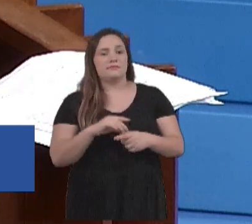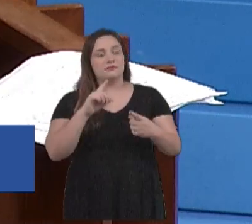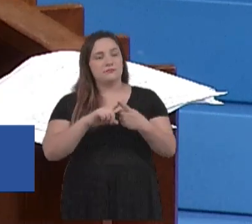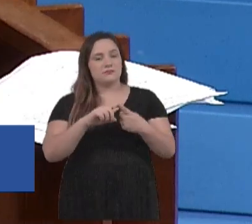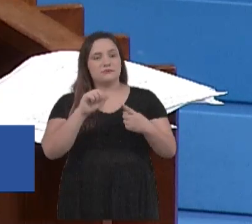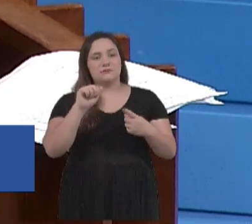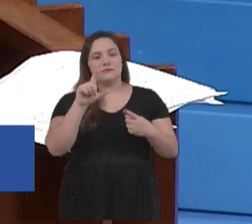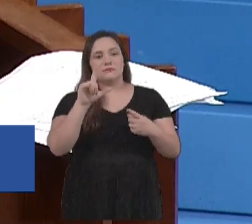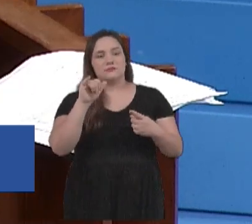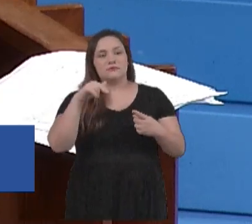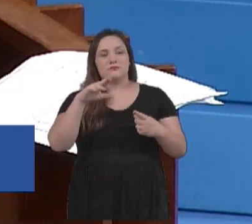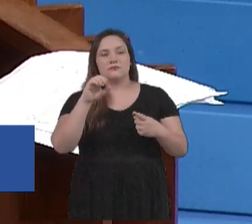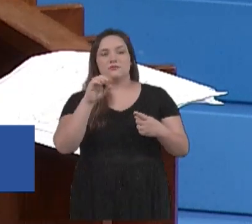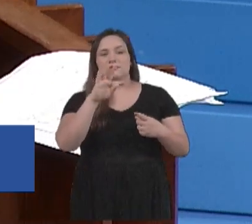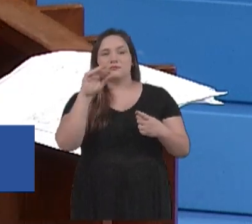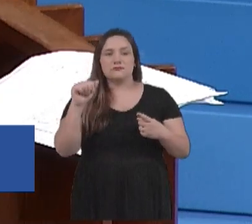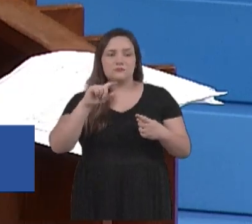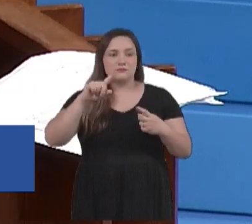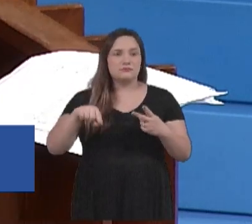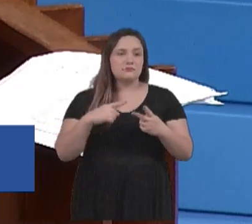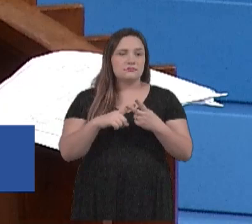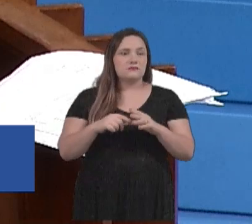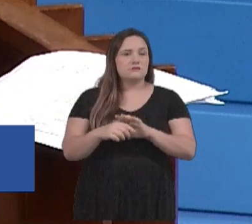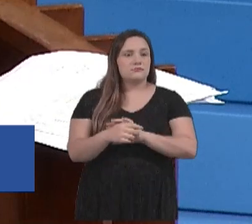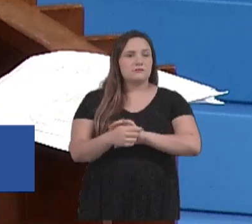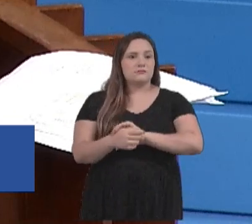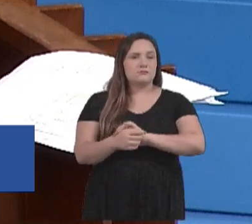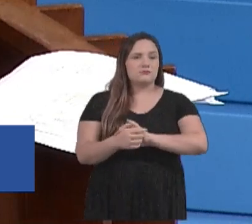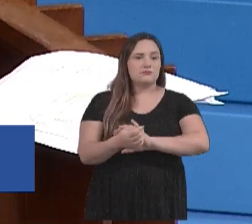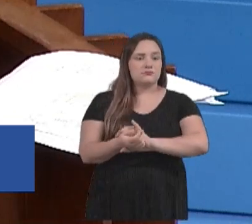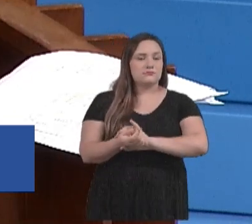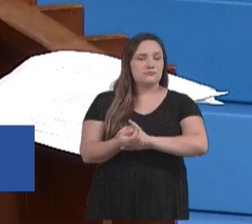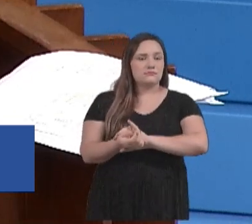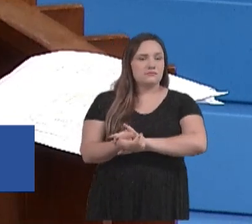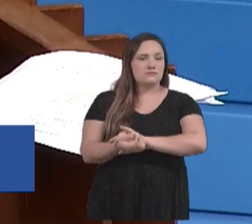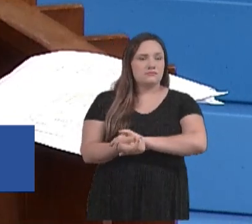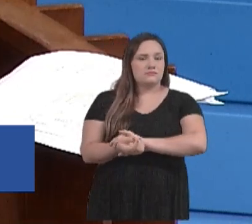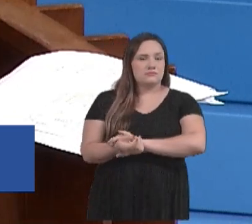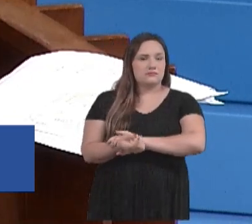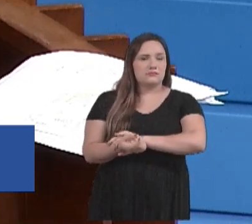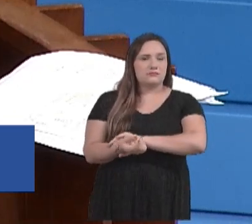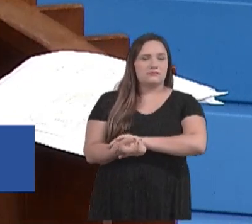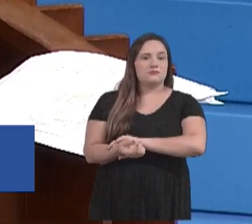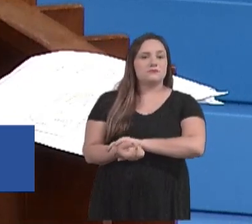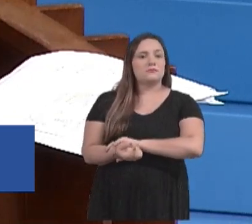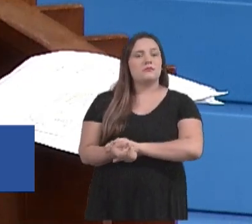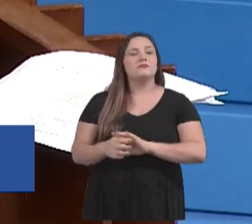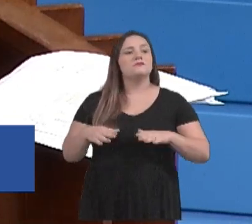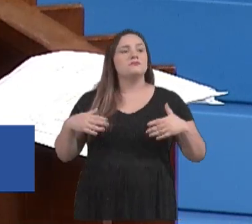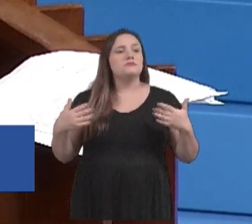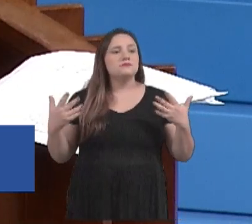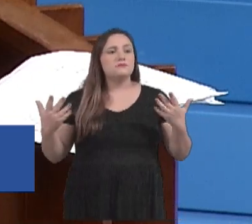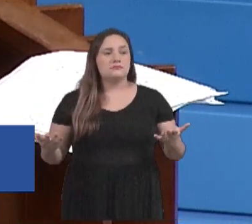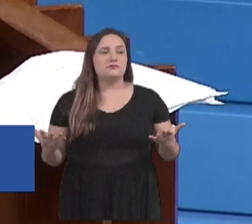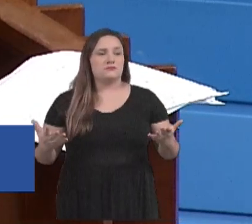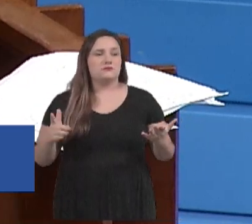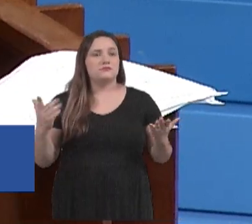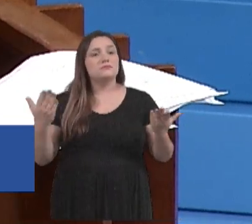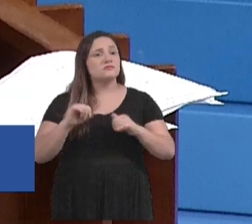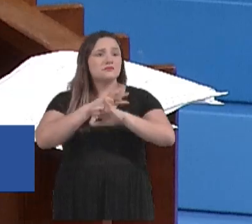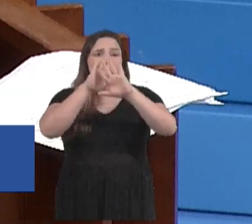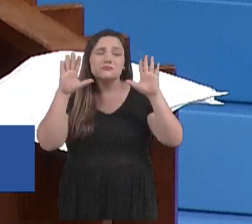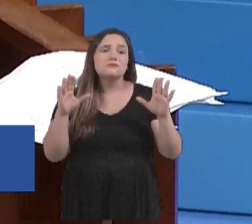incide alíquotas. Então, assim, a base de cálculo... Concede uma parte... Já vou te conceder. Agora está muito